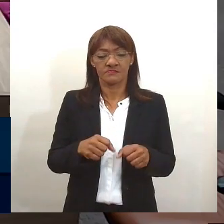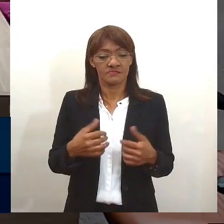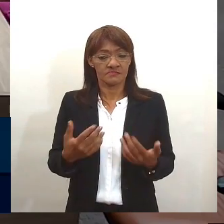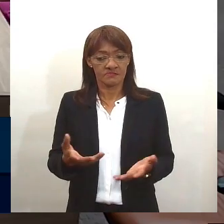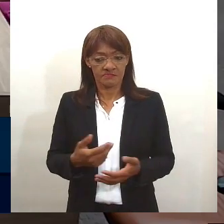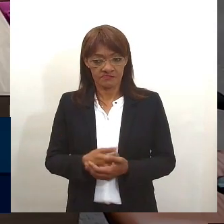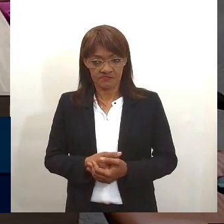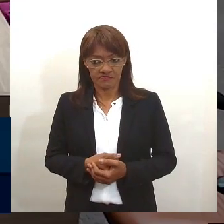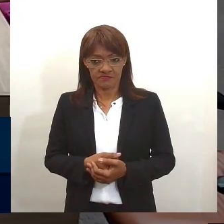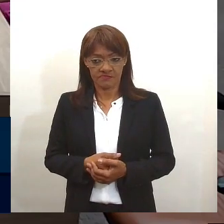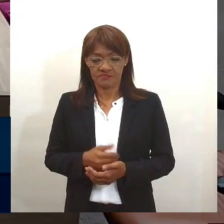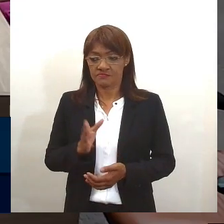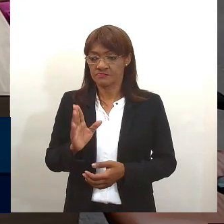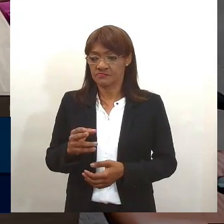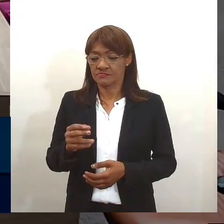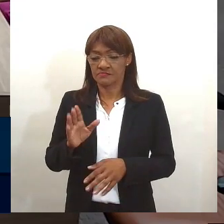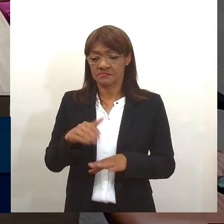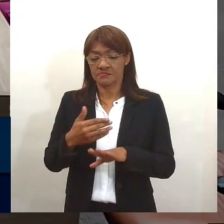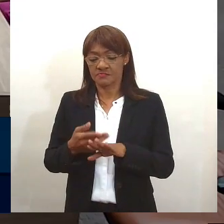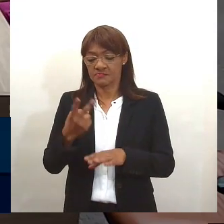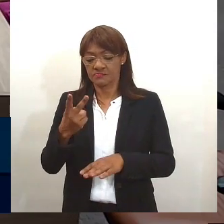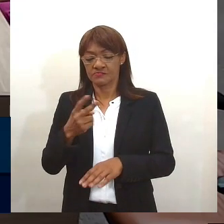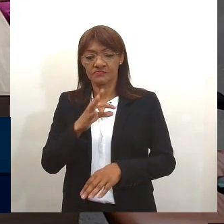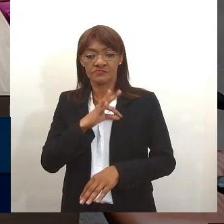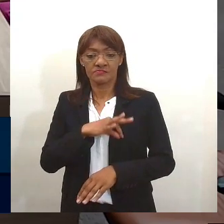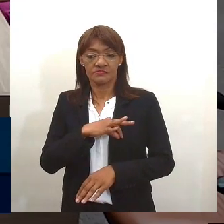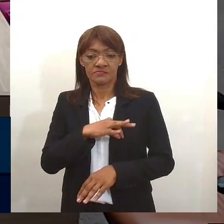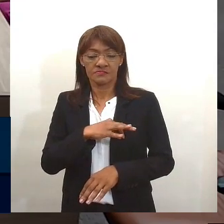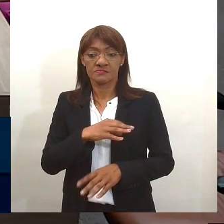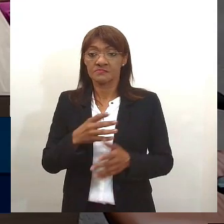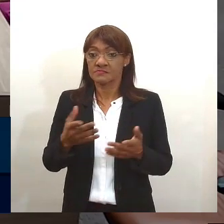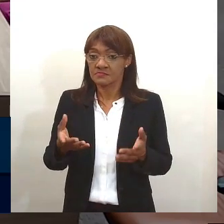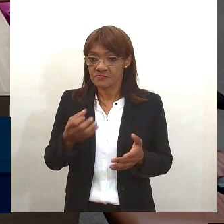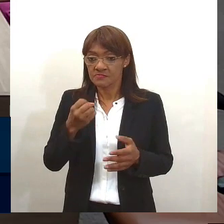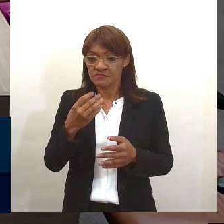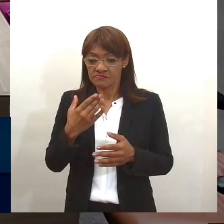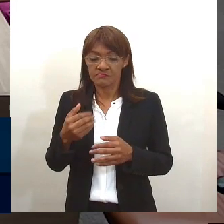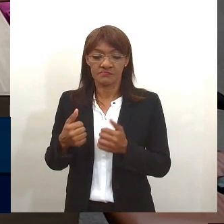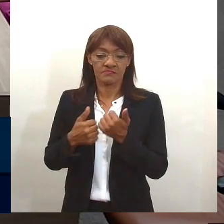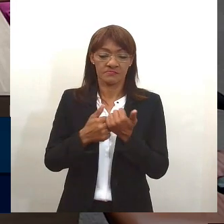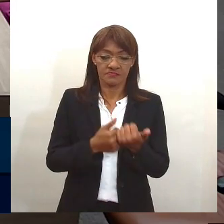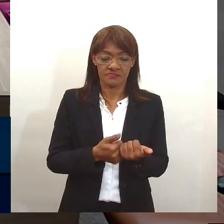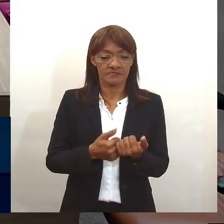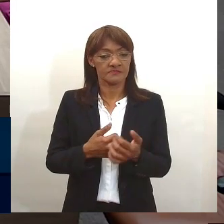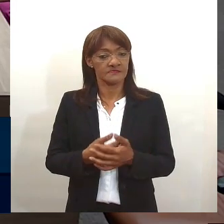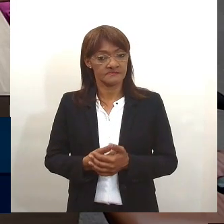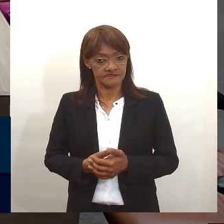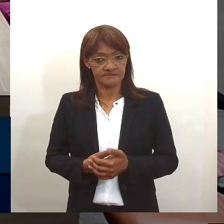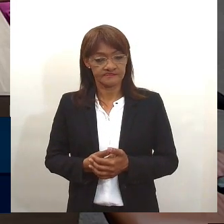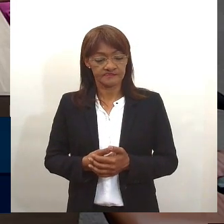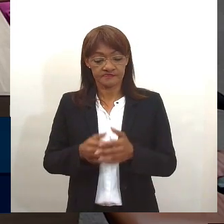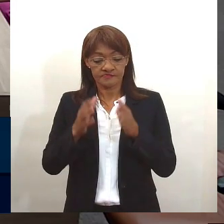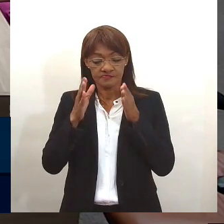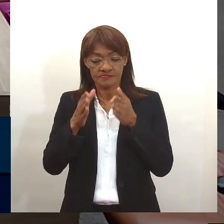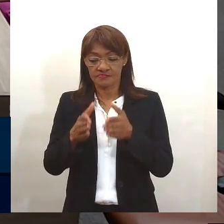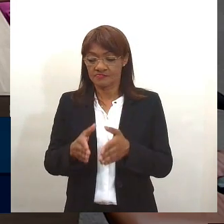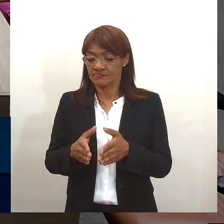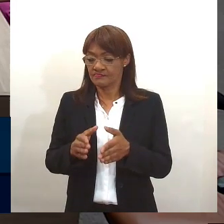Então, tem uma série de programas do governo que estão sendo implementados nesse sentido, de utilizar bem o recurso que está sendo